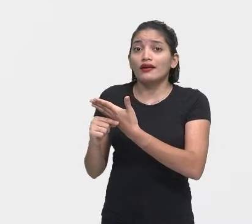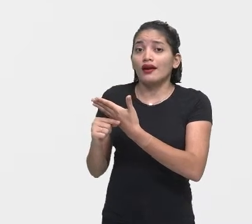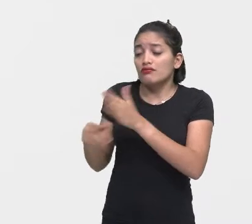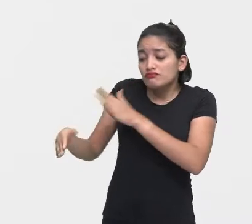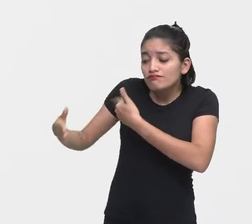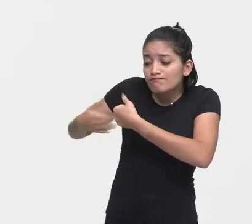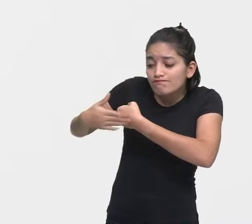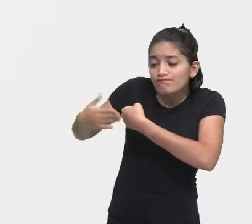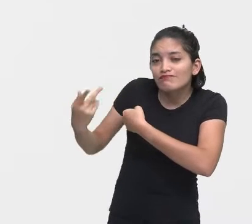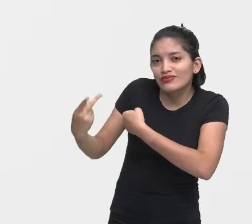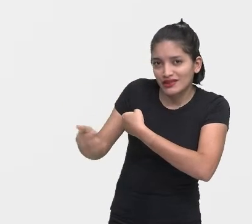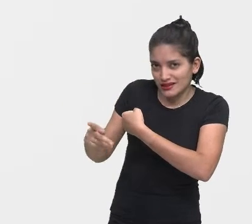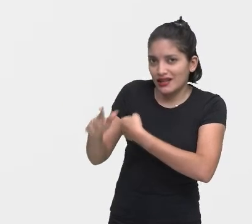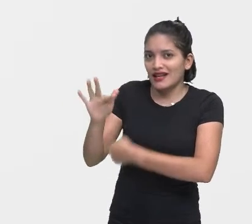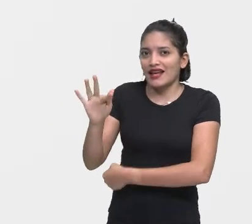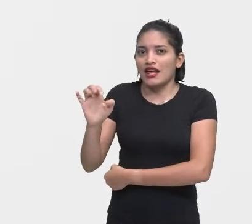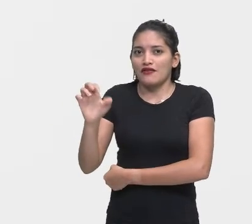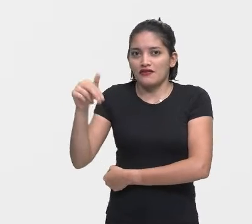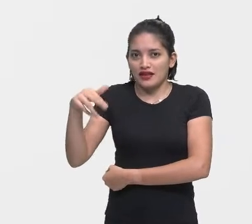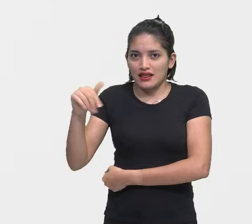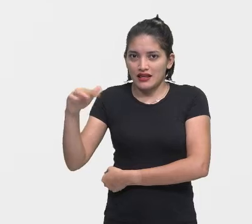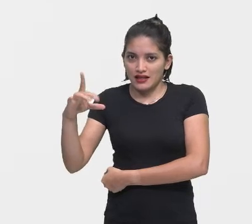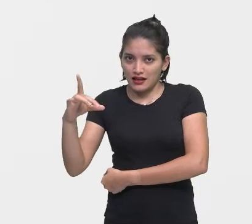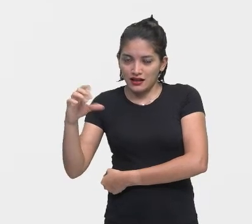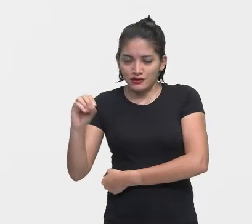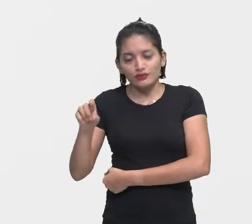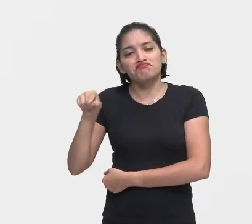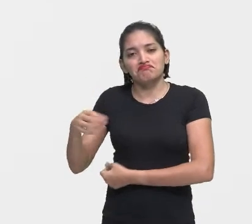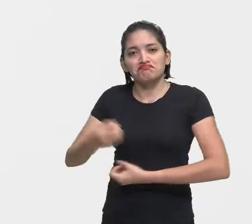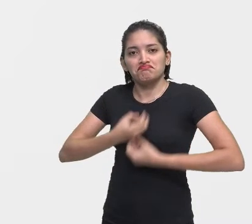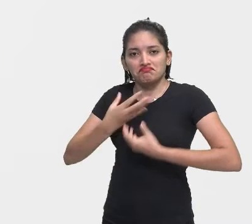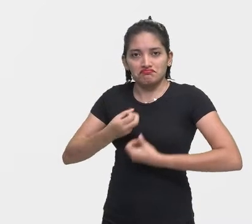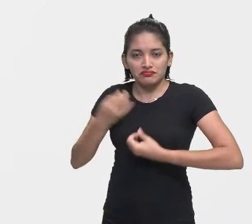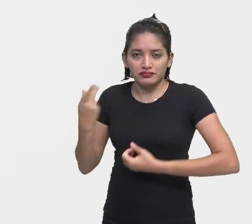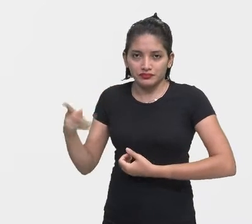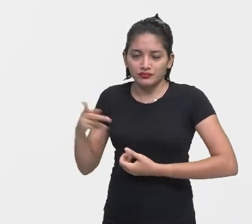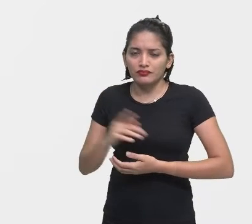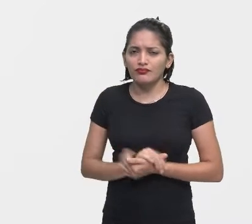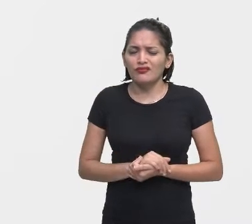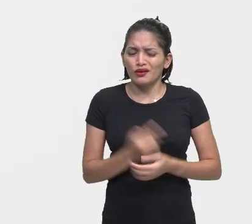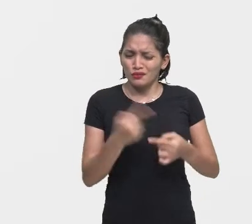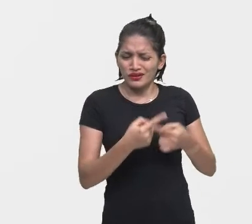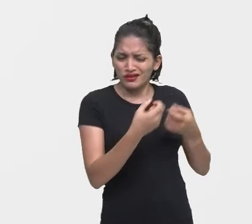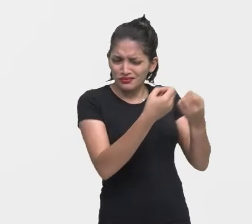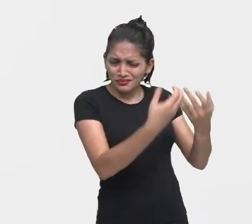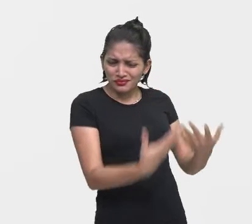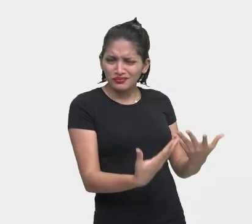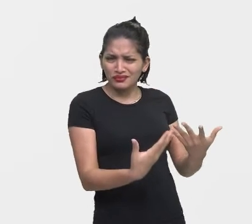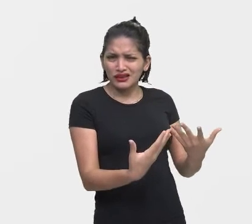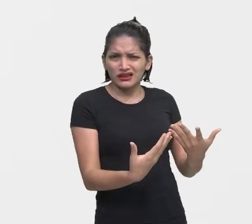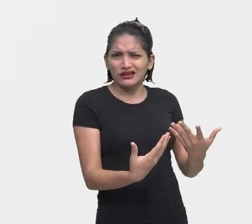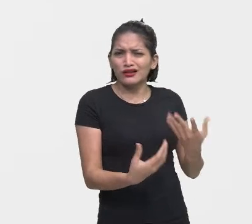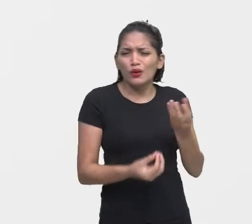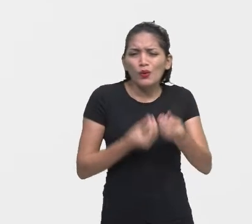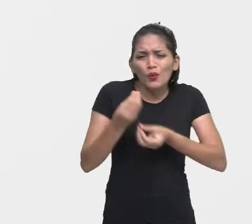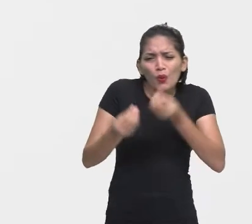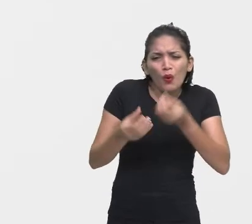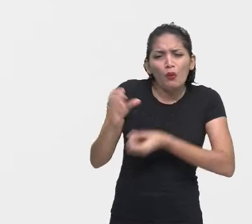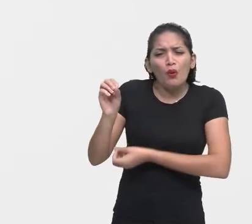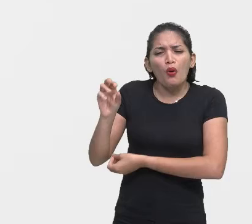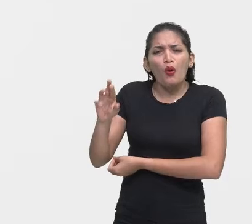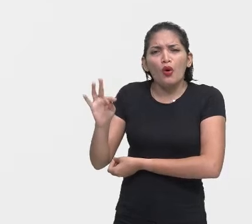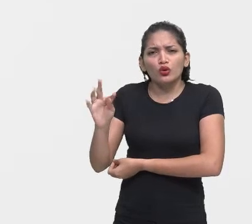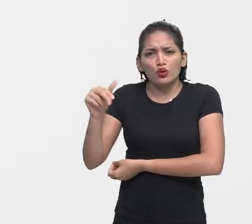o ortônimo Fernando Pessoa, o poeta Fernando Pessoa. Por que a senhora está dizendo assim, professora, o ortônimo por